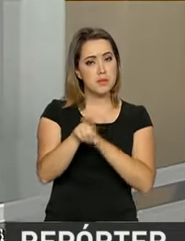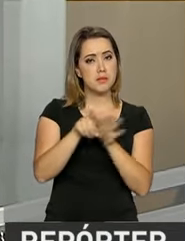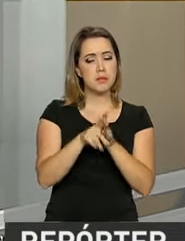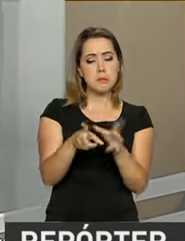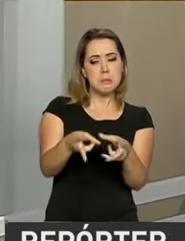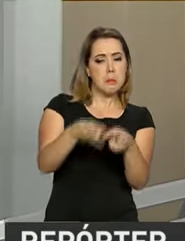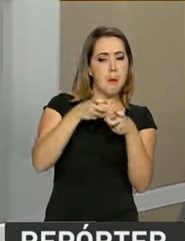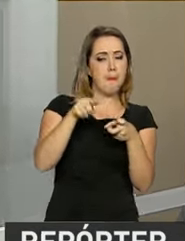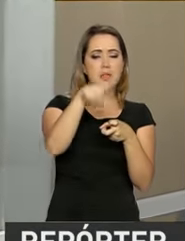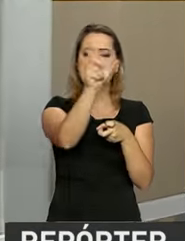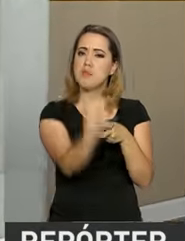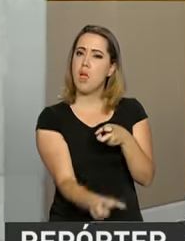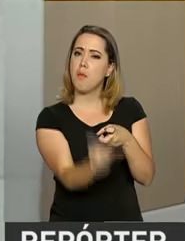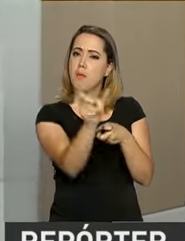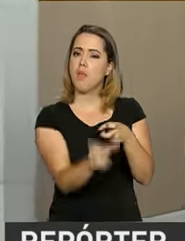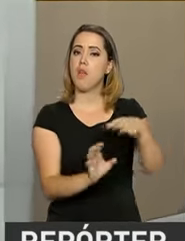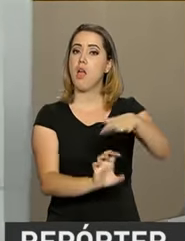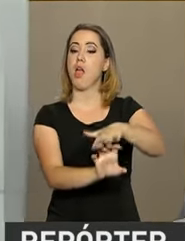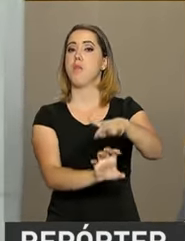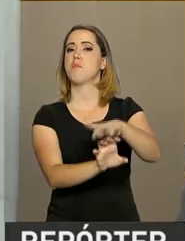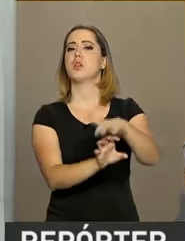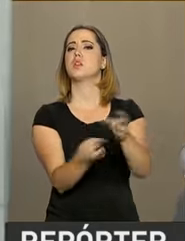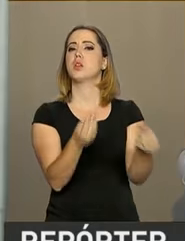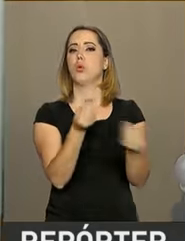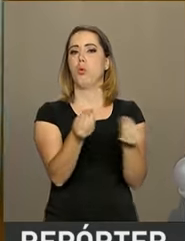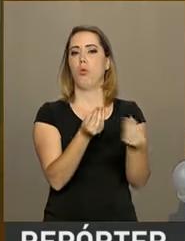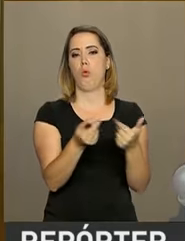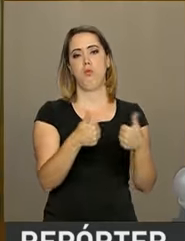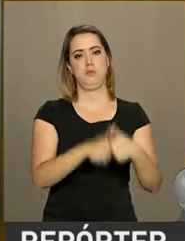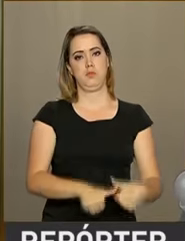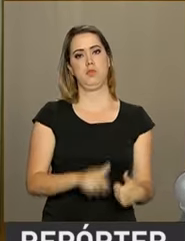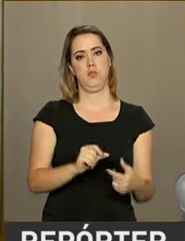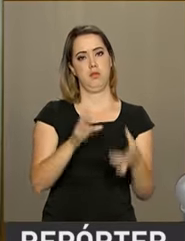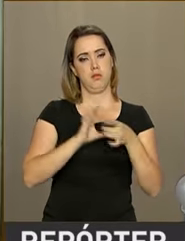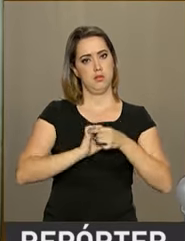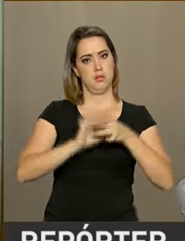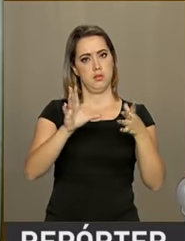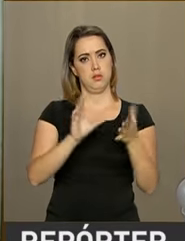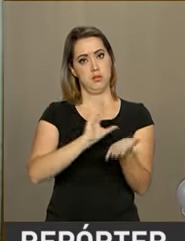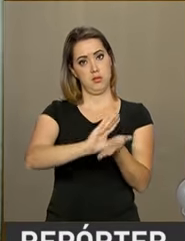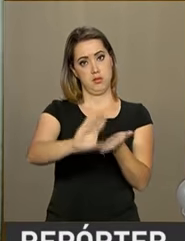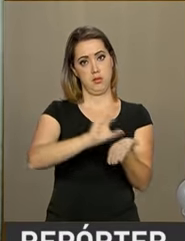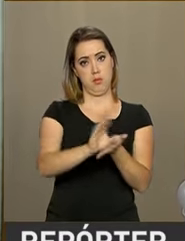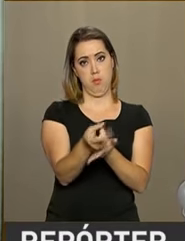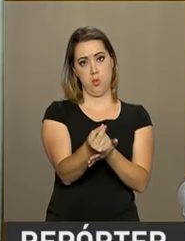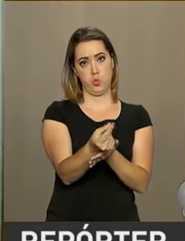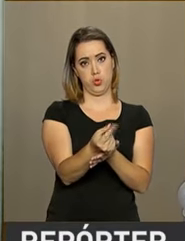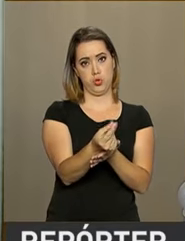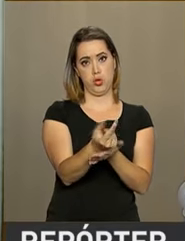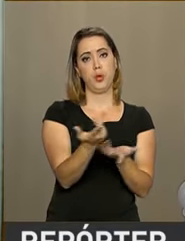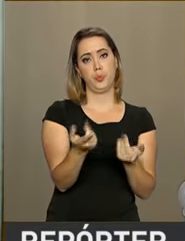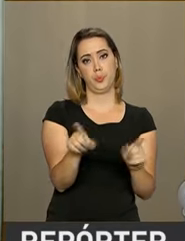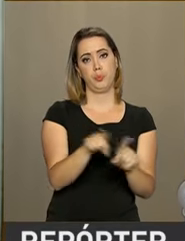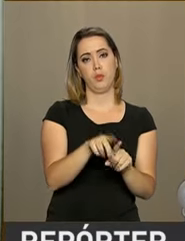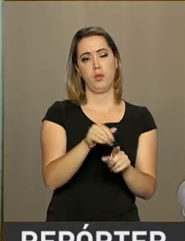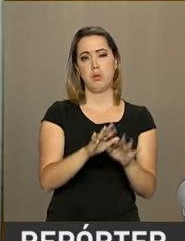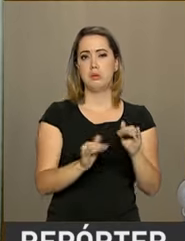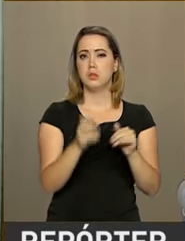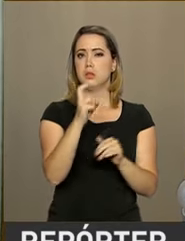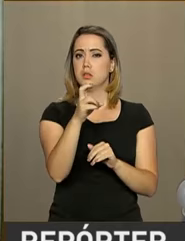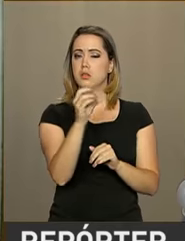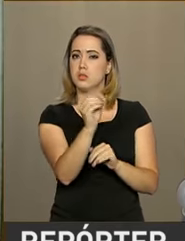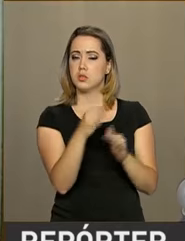diagnóstico sobre a situação da própria empresa para poder autorizar o capital de giro em importâncias que vão de